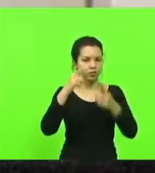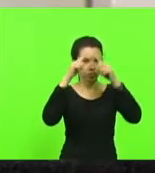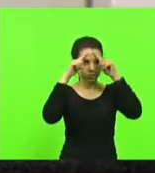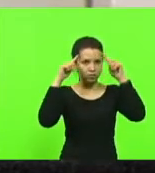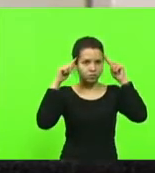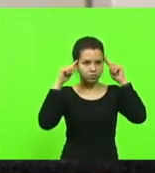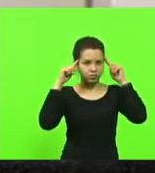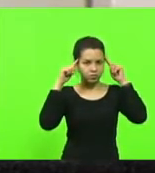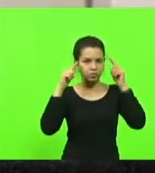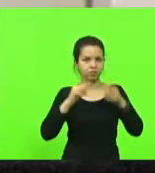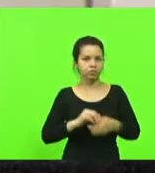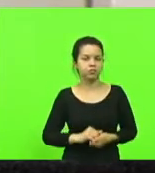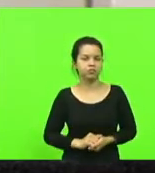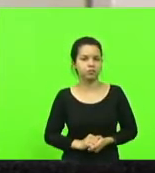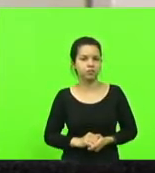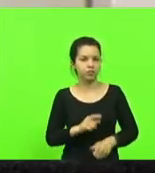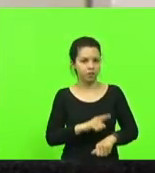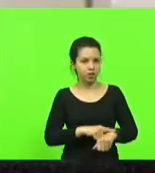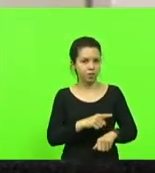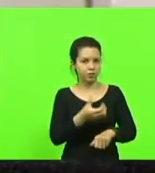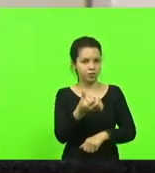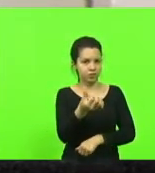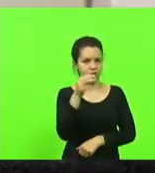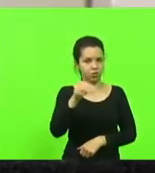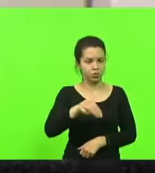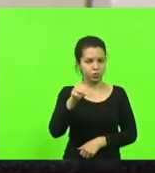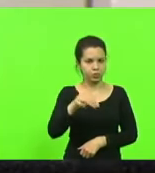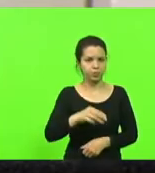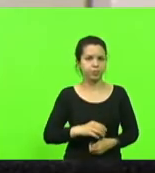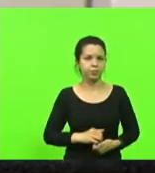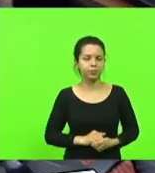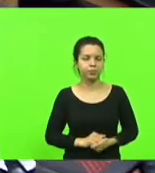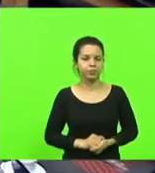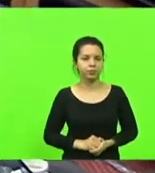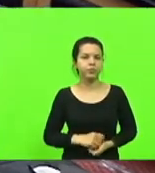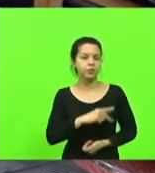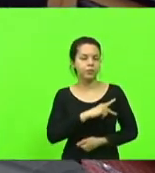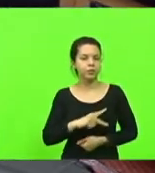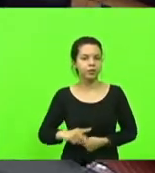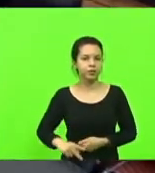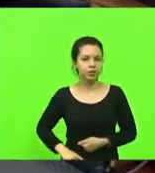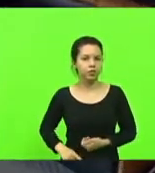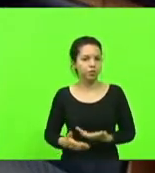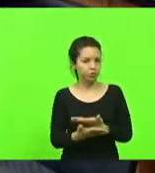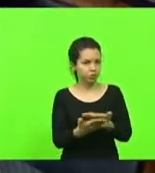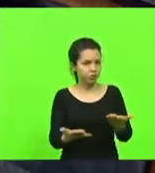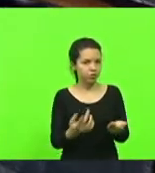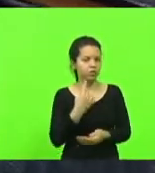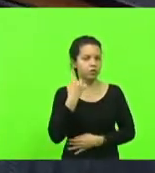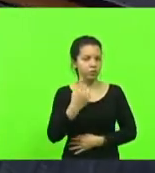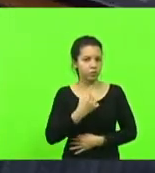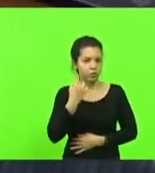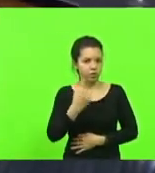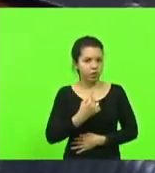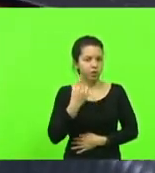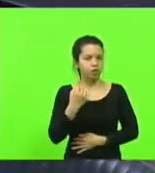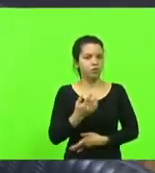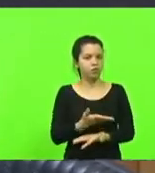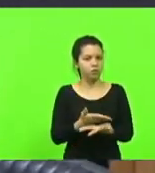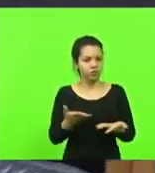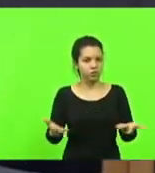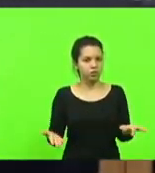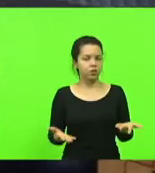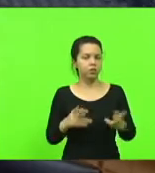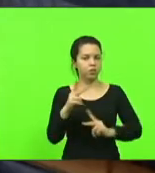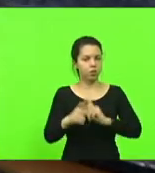Excelência terá 6 minutos, deputado. Senhor presidente, senhores deputados, senhoras deputadas,